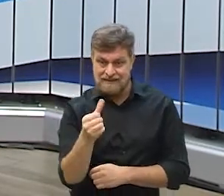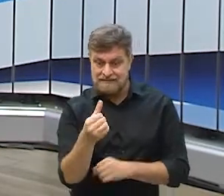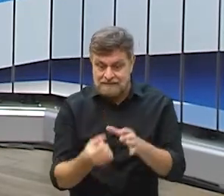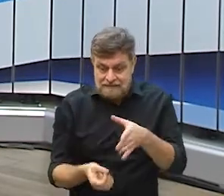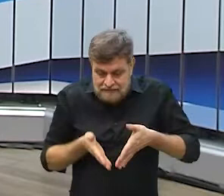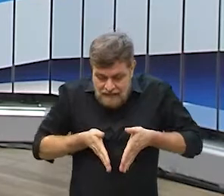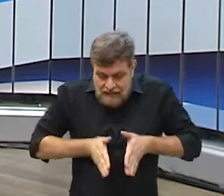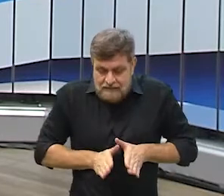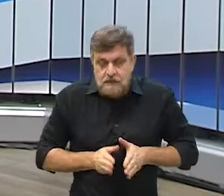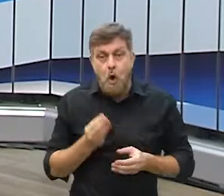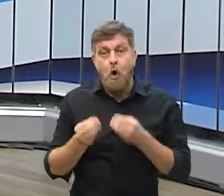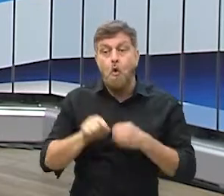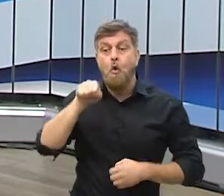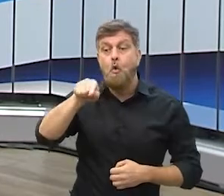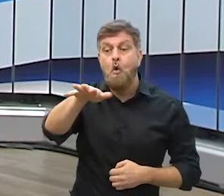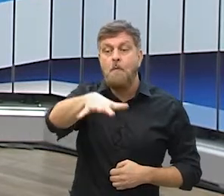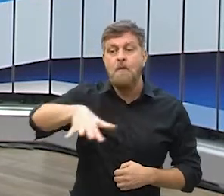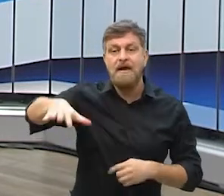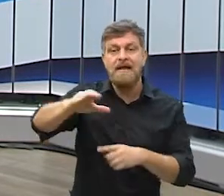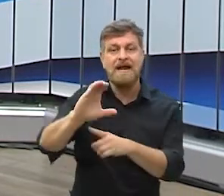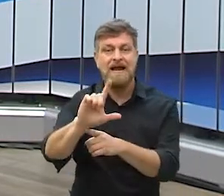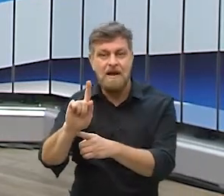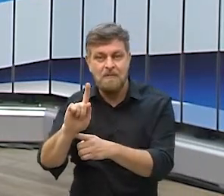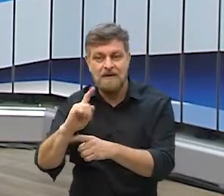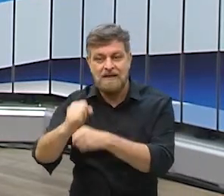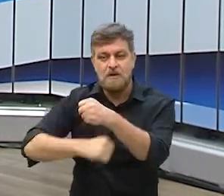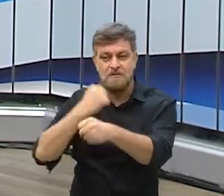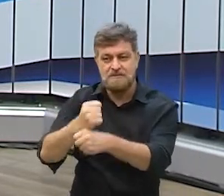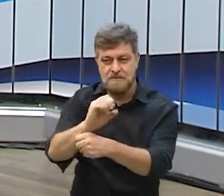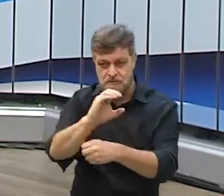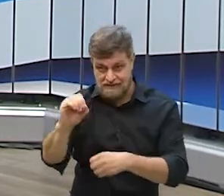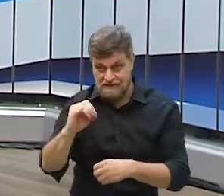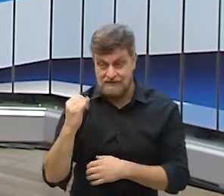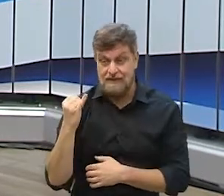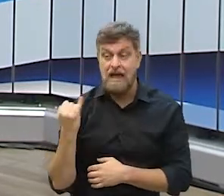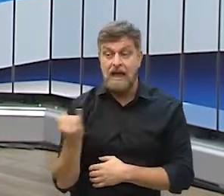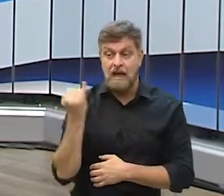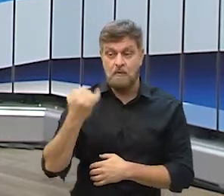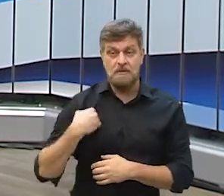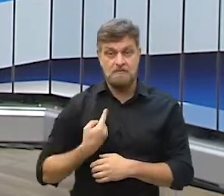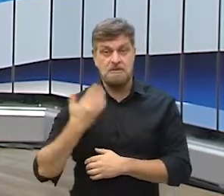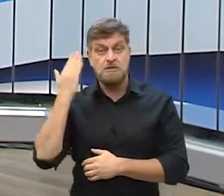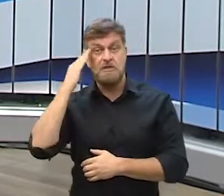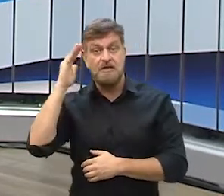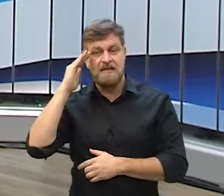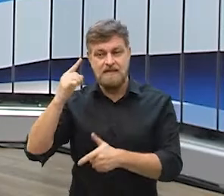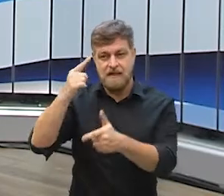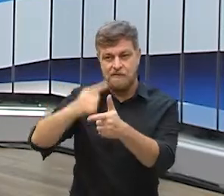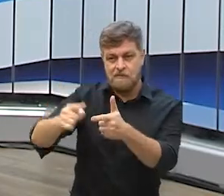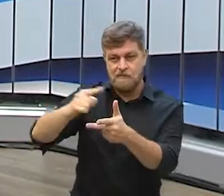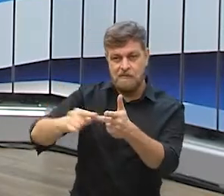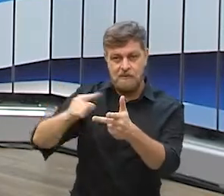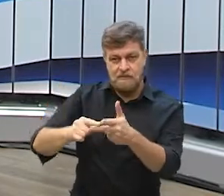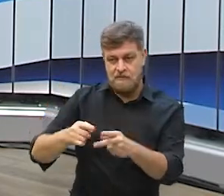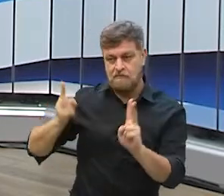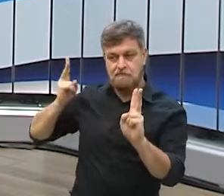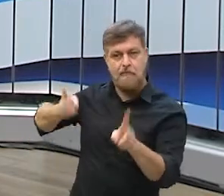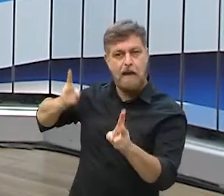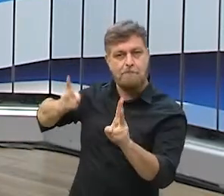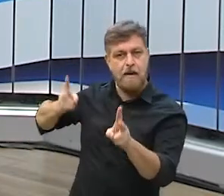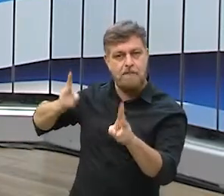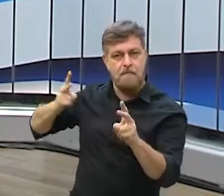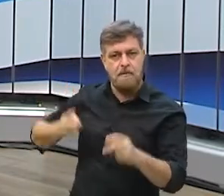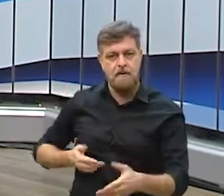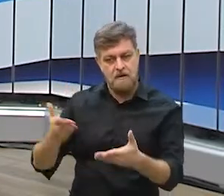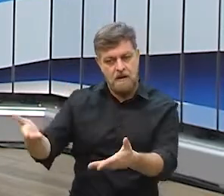era a região no final da década de 80? E este relato é importante para entendermos os problemas que não são de hoje. Seja